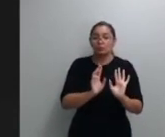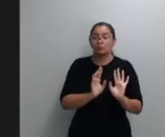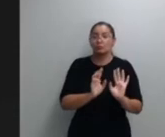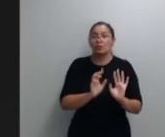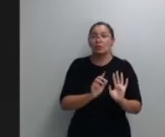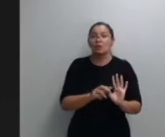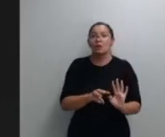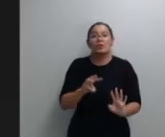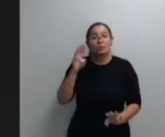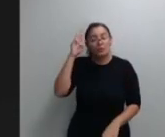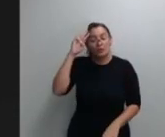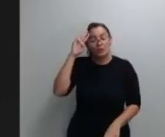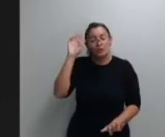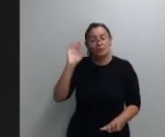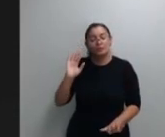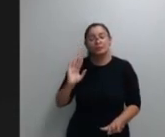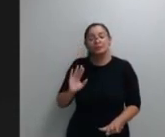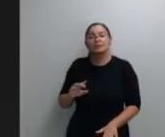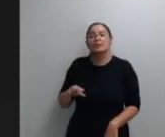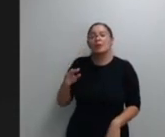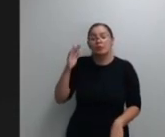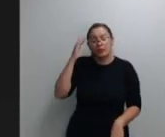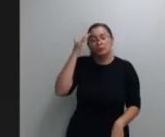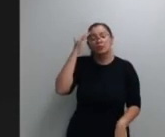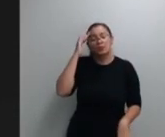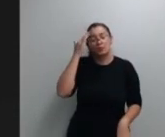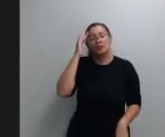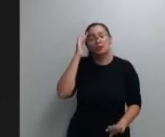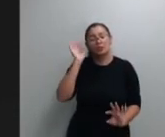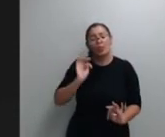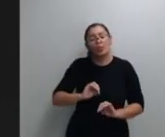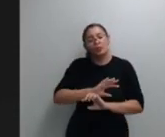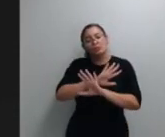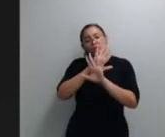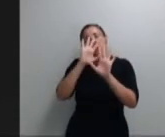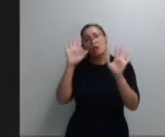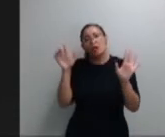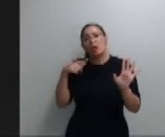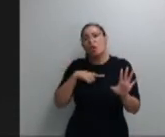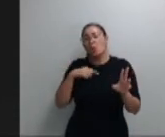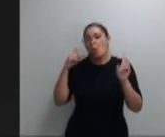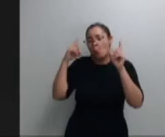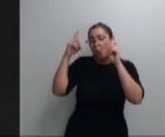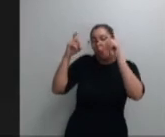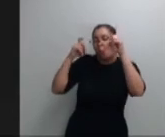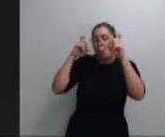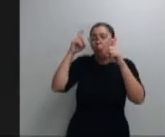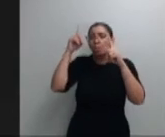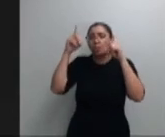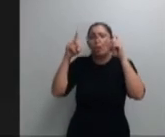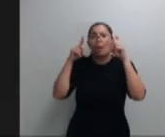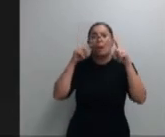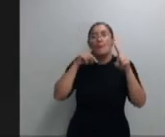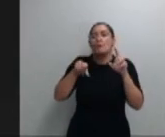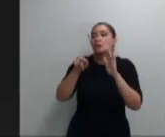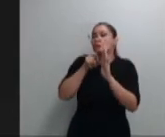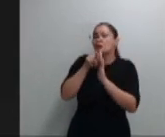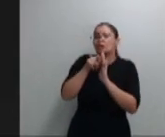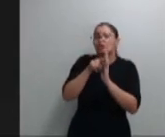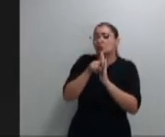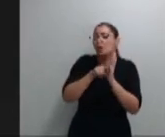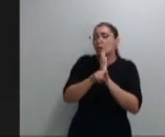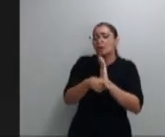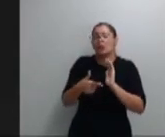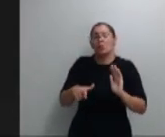uma raciocínio para concluir esse meu raciocínio só para deixar claro eu não me preocupei até mesmo porque o exame que veio para mim não era isso de